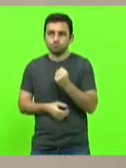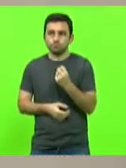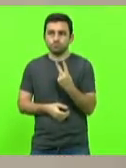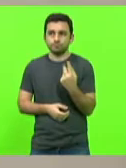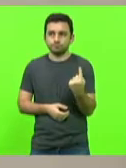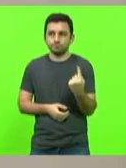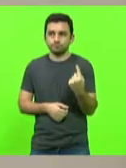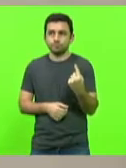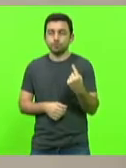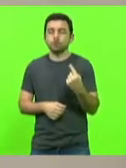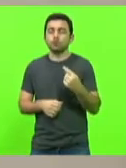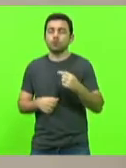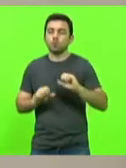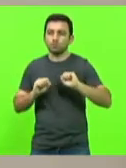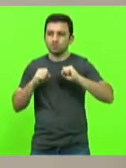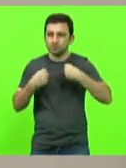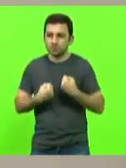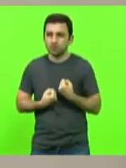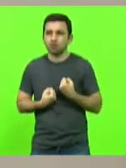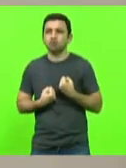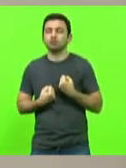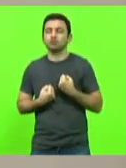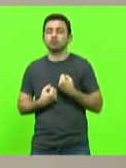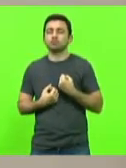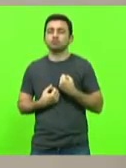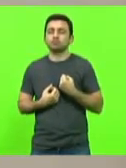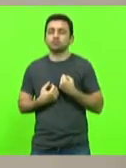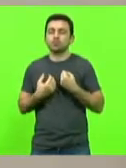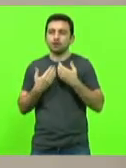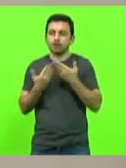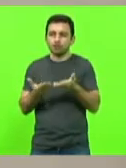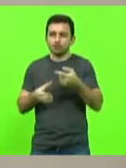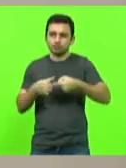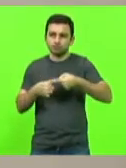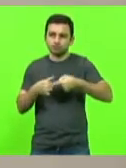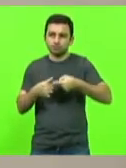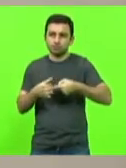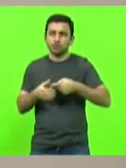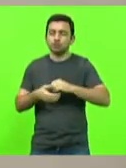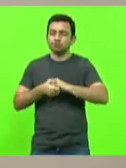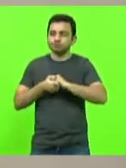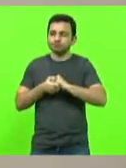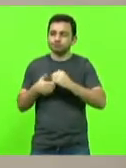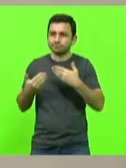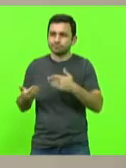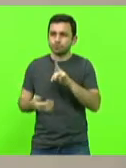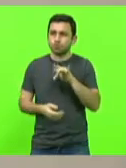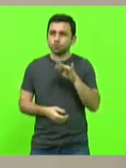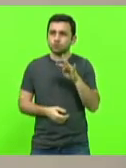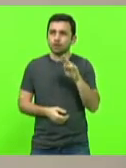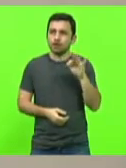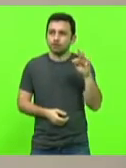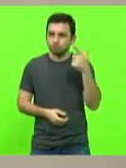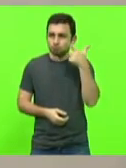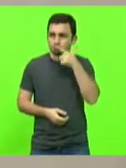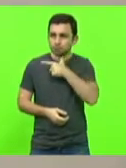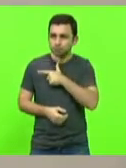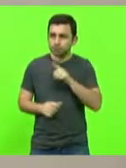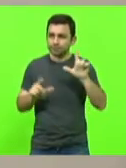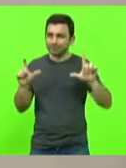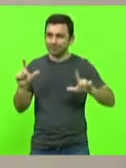autor Comissão de Defesa dos Direitos da Criança e do Adolescente, cumprimentando Gustavo Bardim pela vitória no programa The Voice Kids. Em